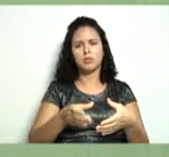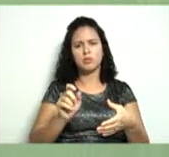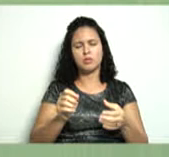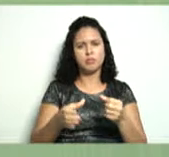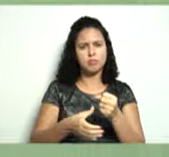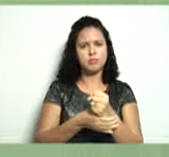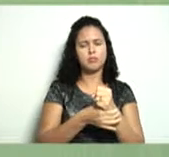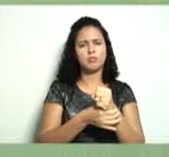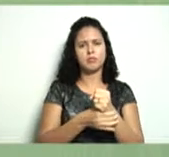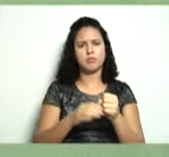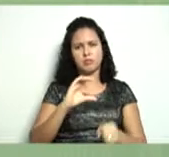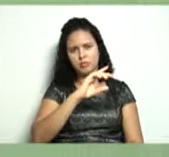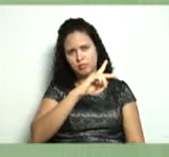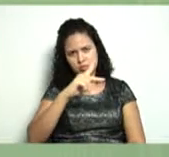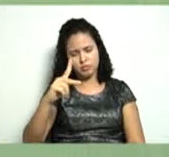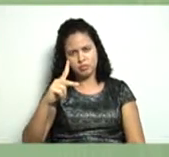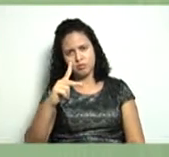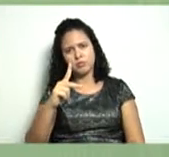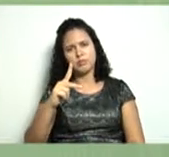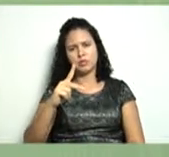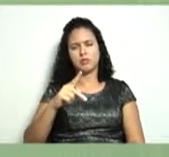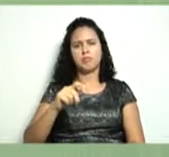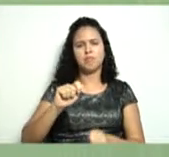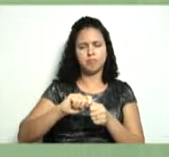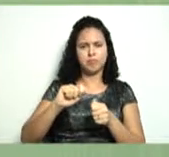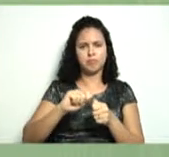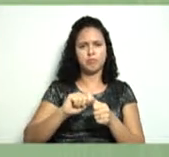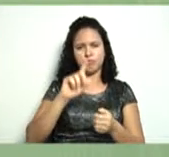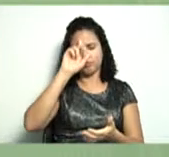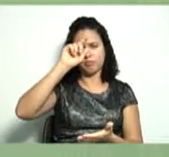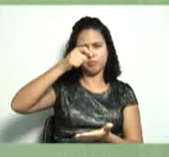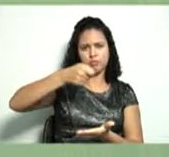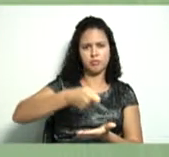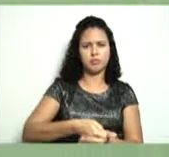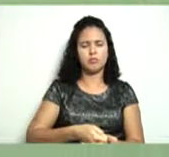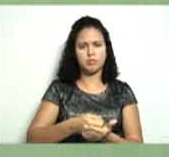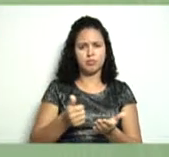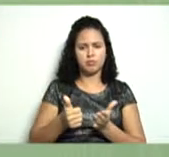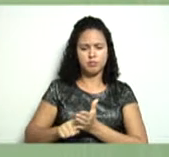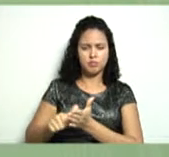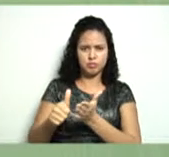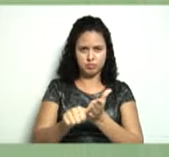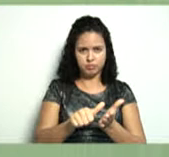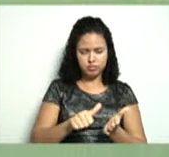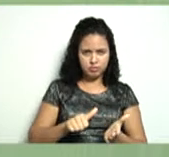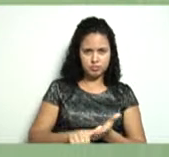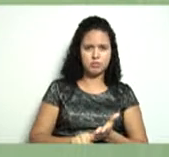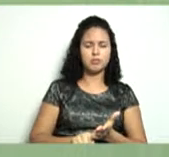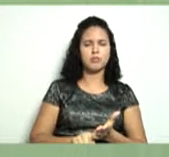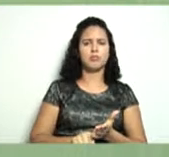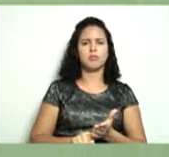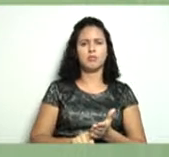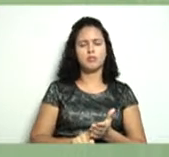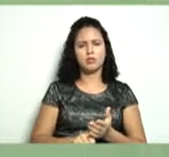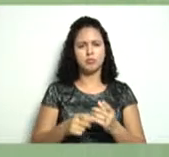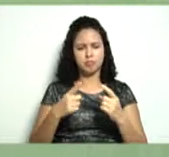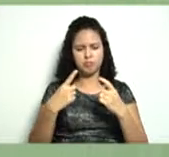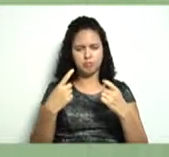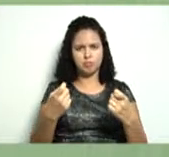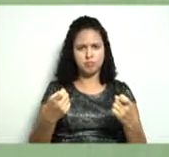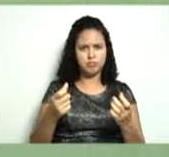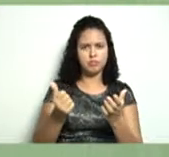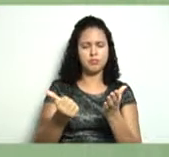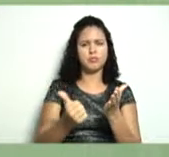que a cooperativa execute as decisões dos sócios e que as ações sejam tomadas de fato no interesse dos